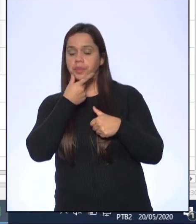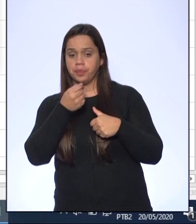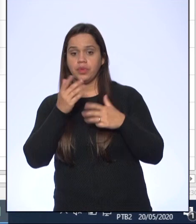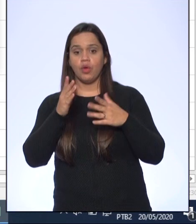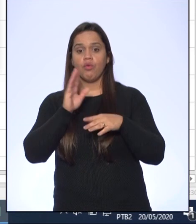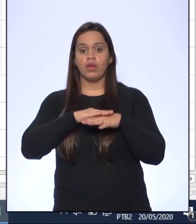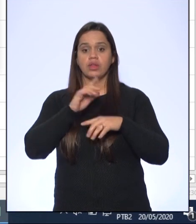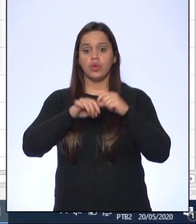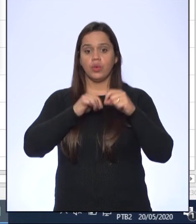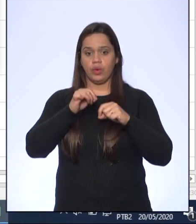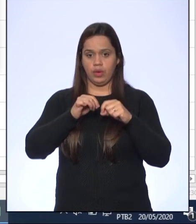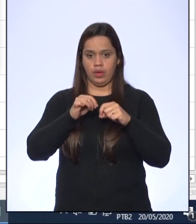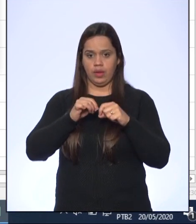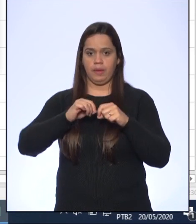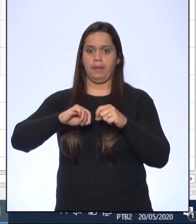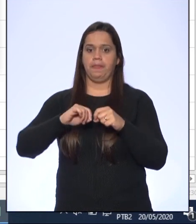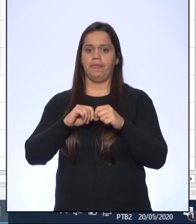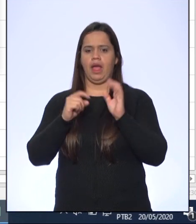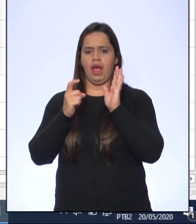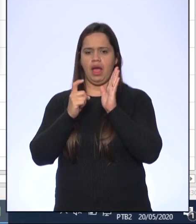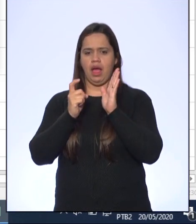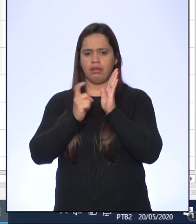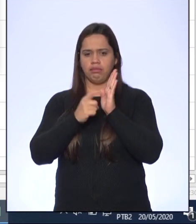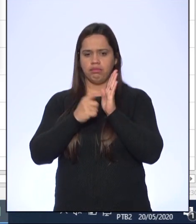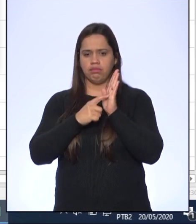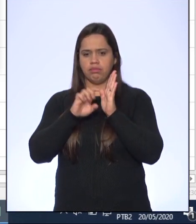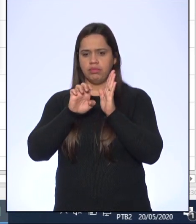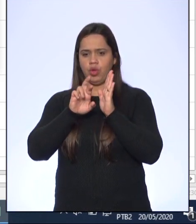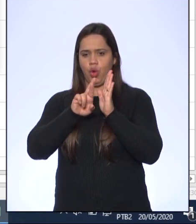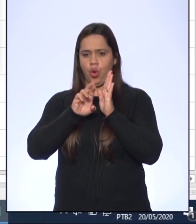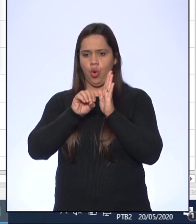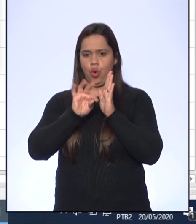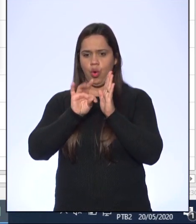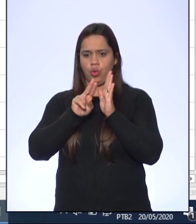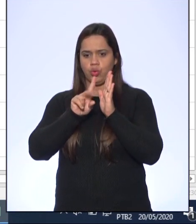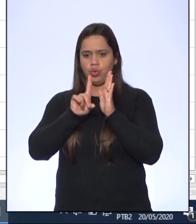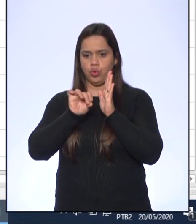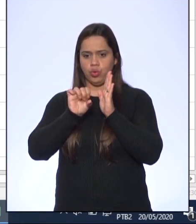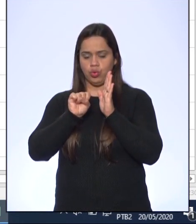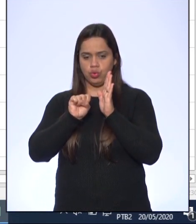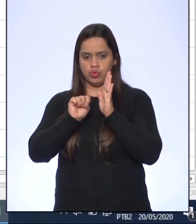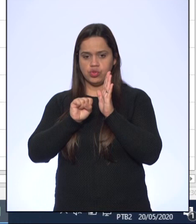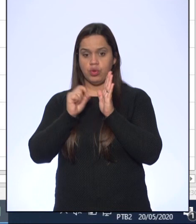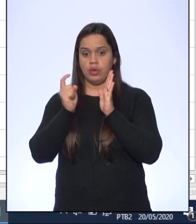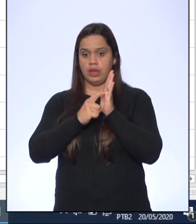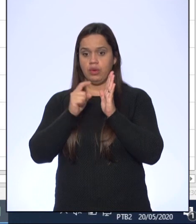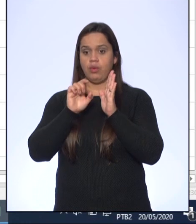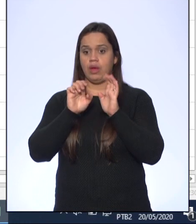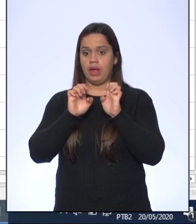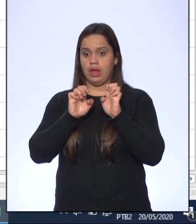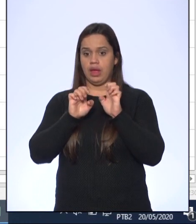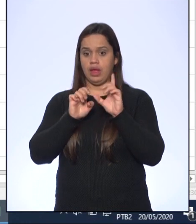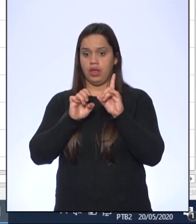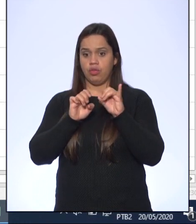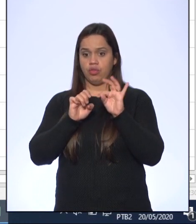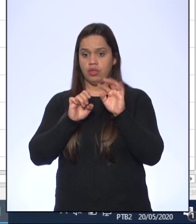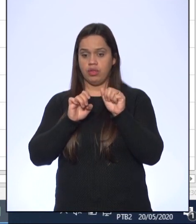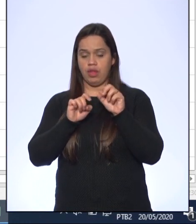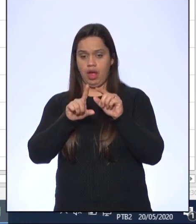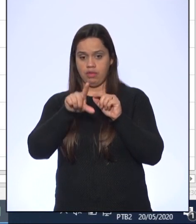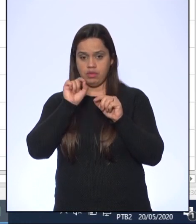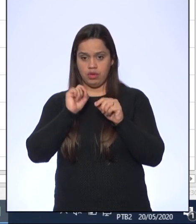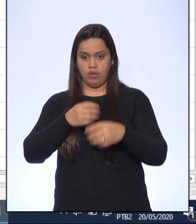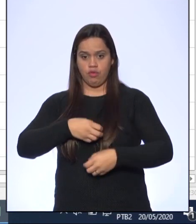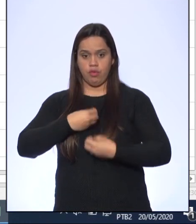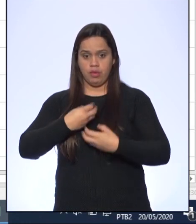venho aqui ó, em rótulos, que é o que eu vou editar, eu clico em editar, vai aparecer para eu selecionar os dados.